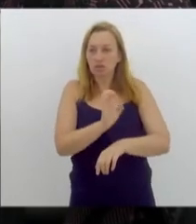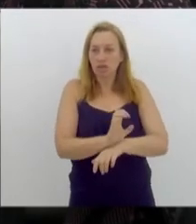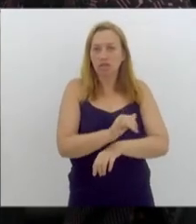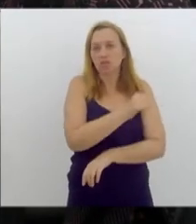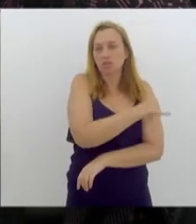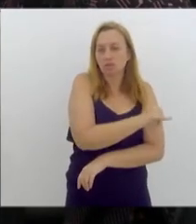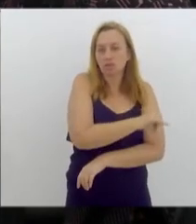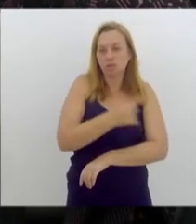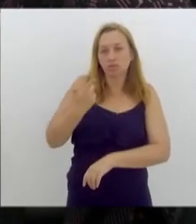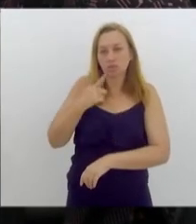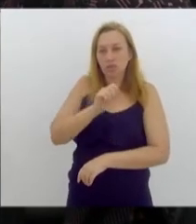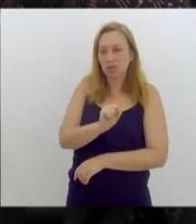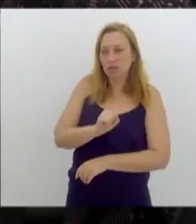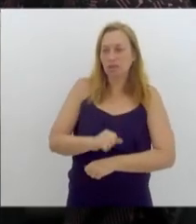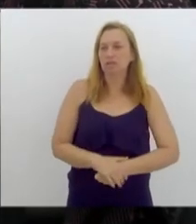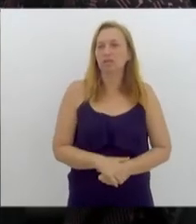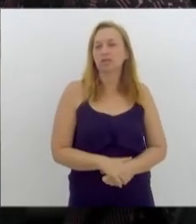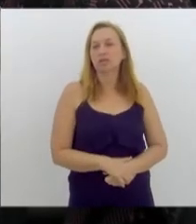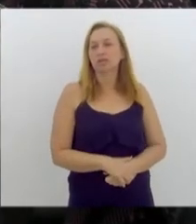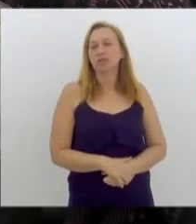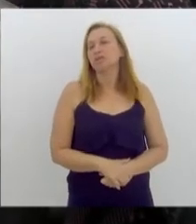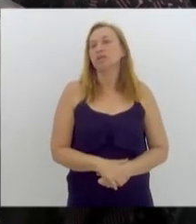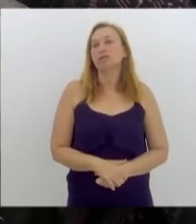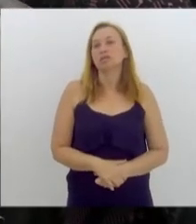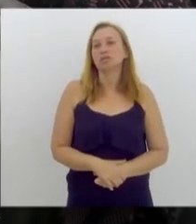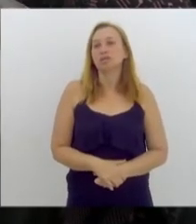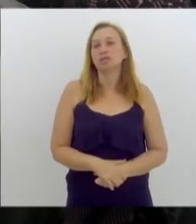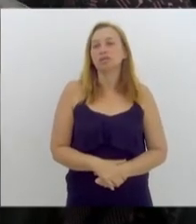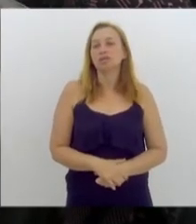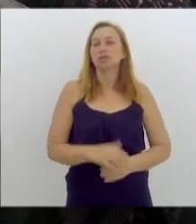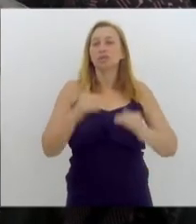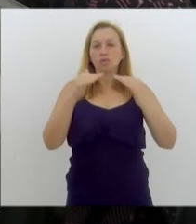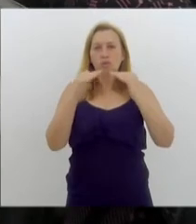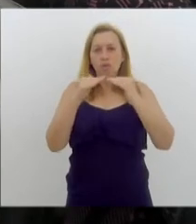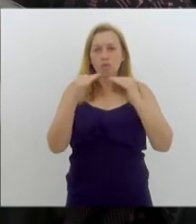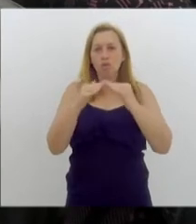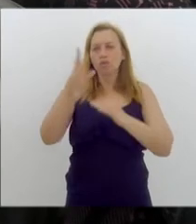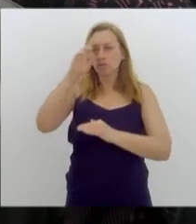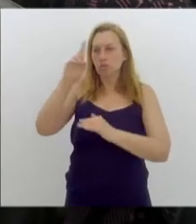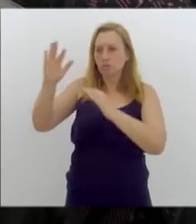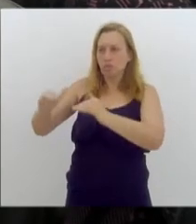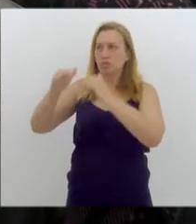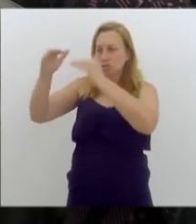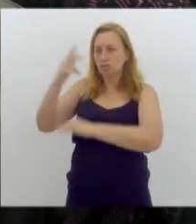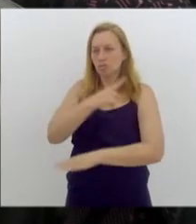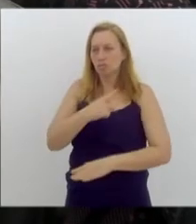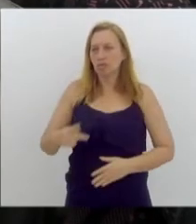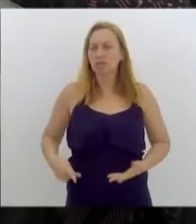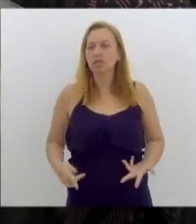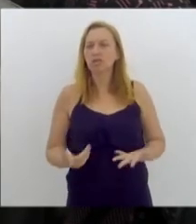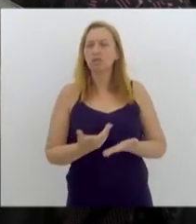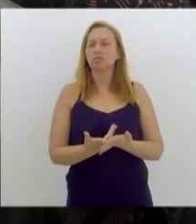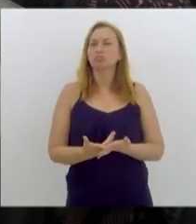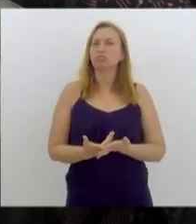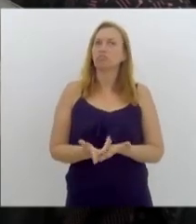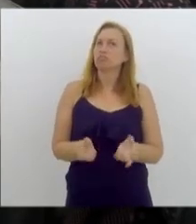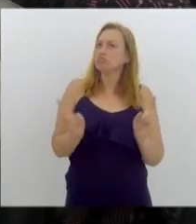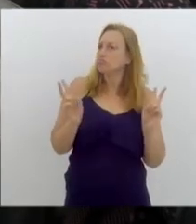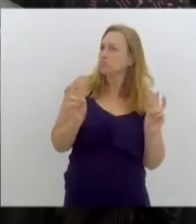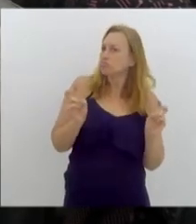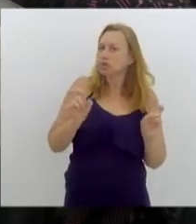eu eu concordo com o vosso excelência de que no caso